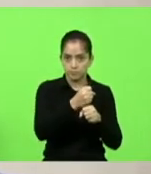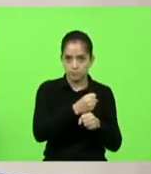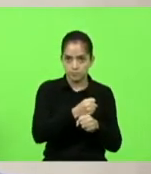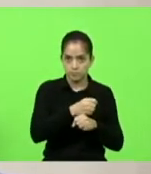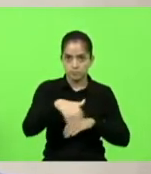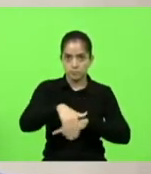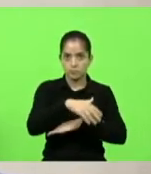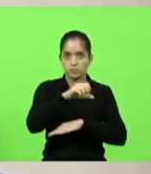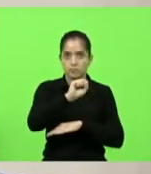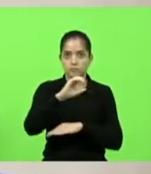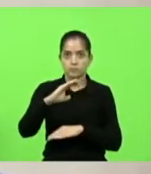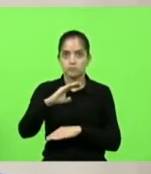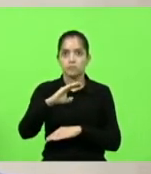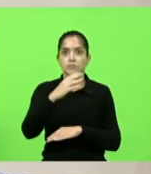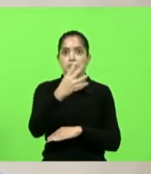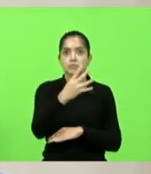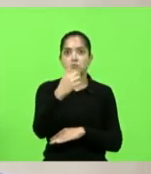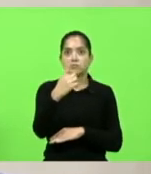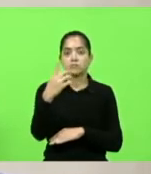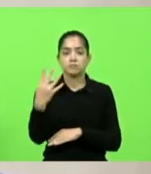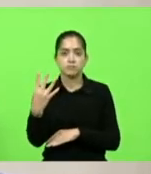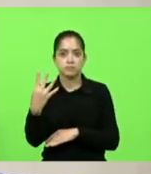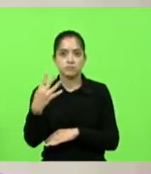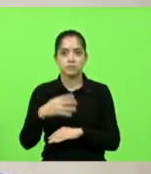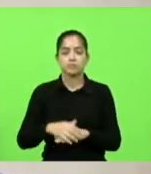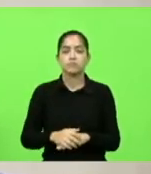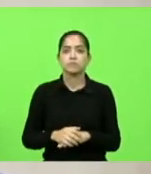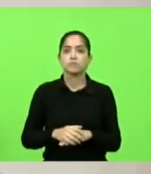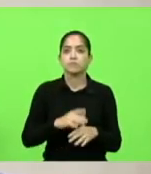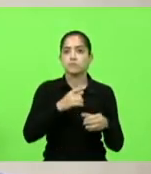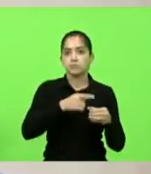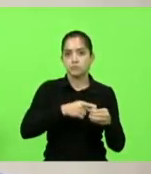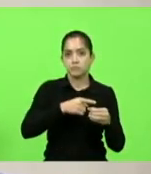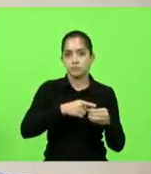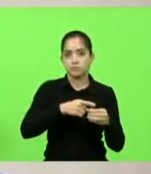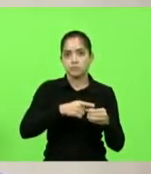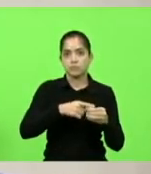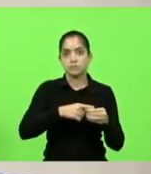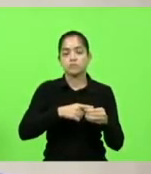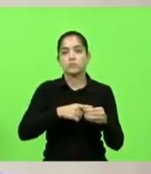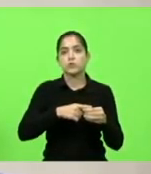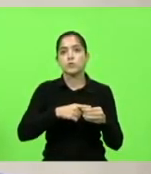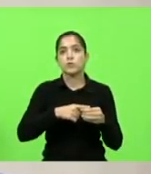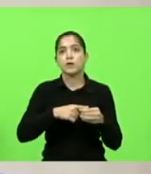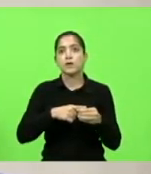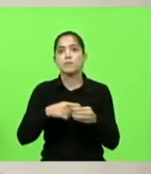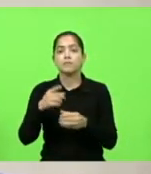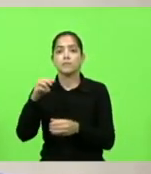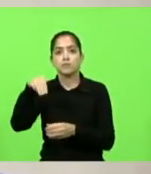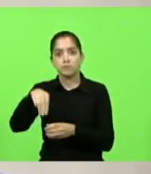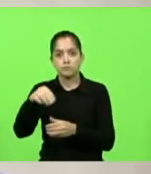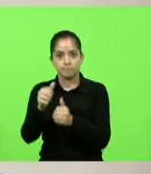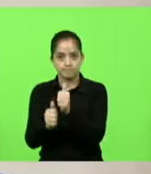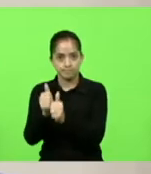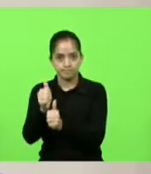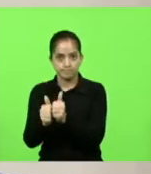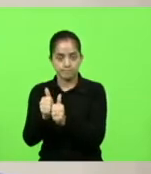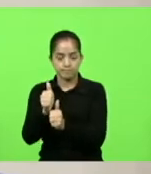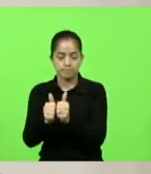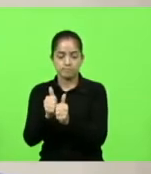SC-414 entre os municípios de Luiz Alves e Massaranduba. Em discussão?